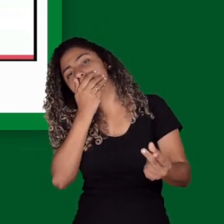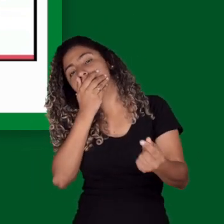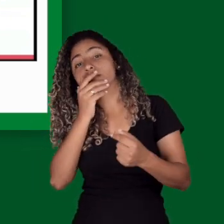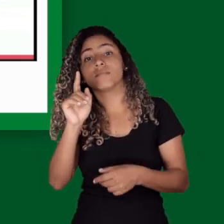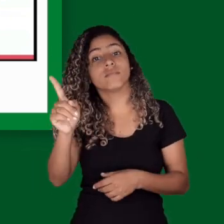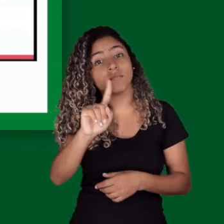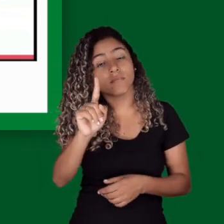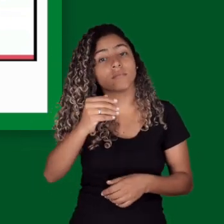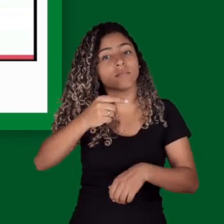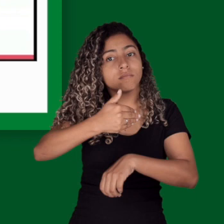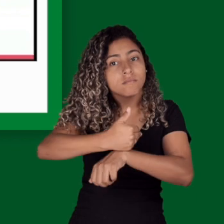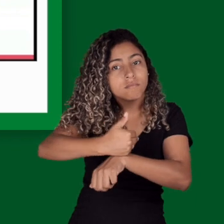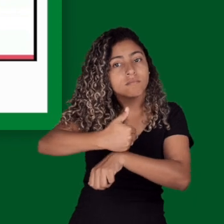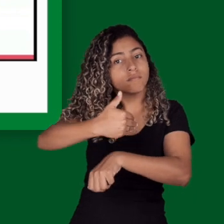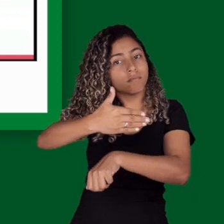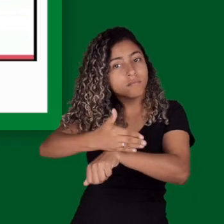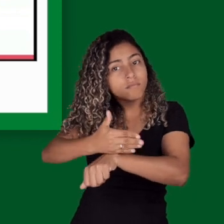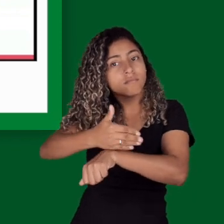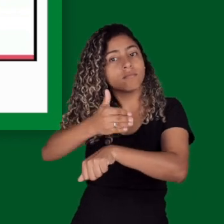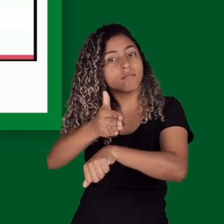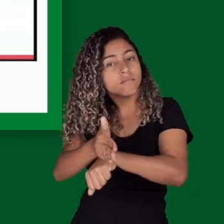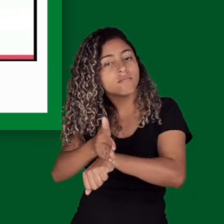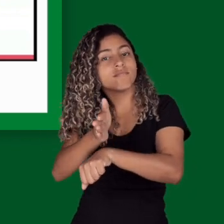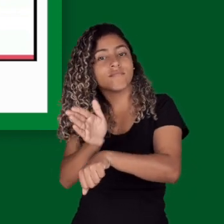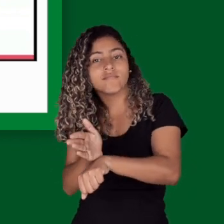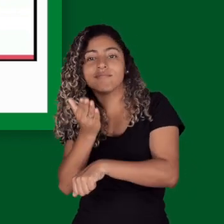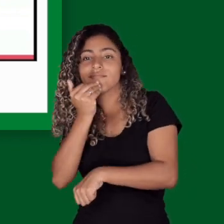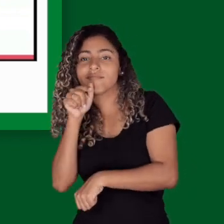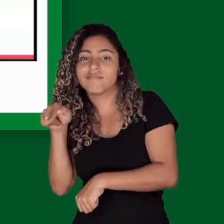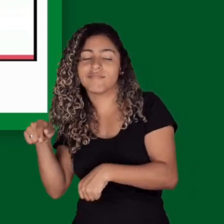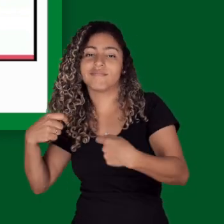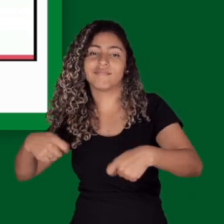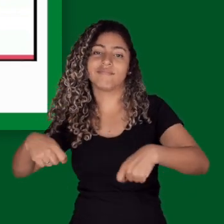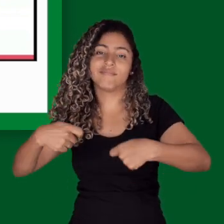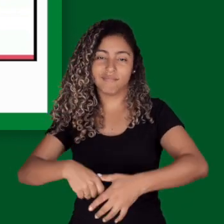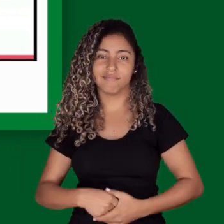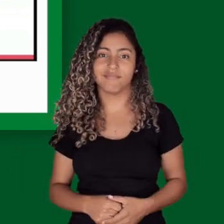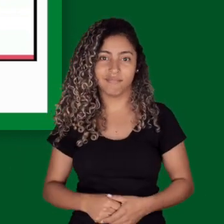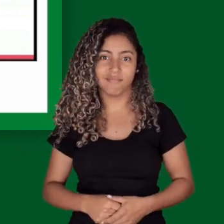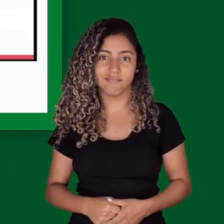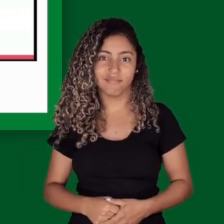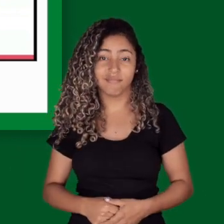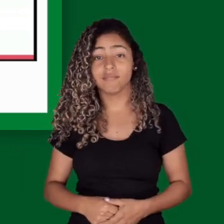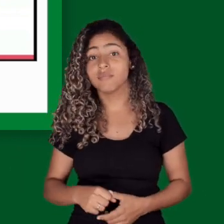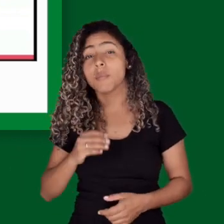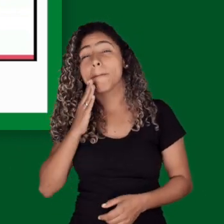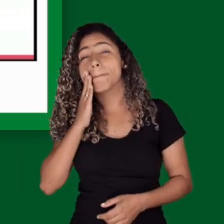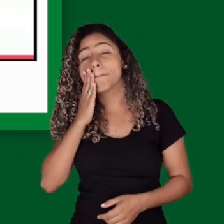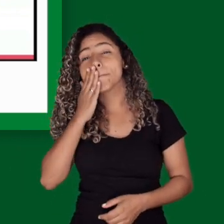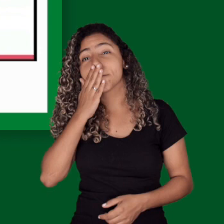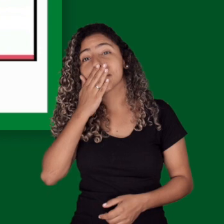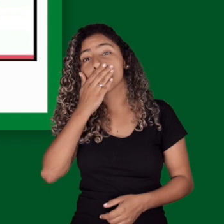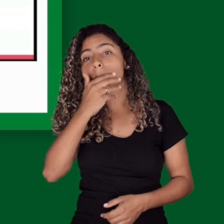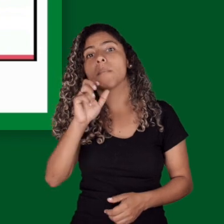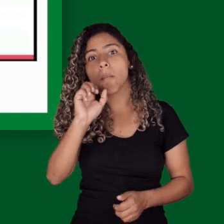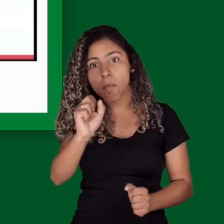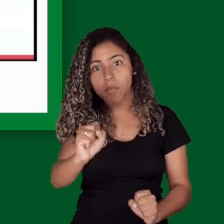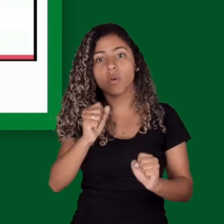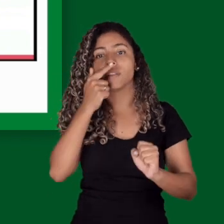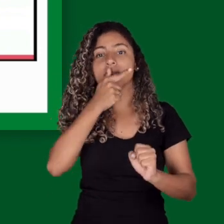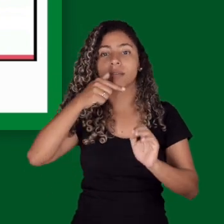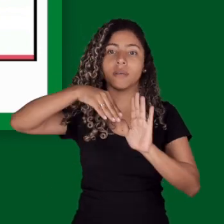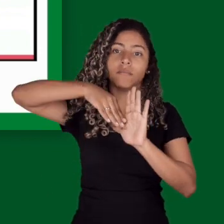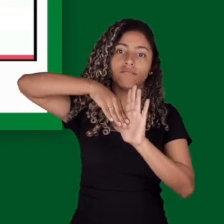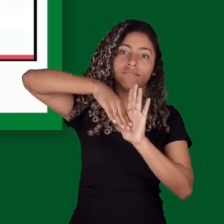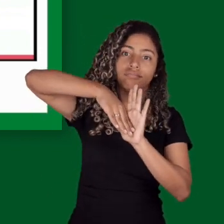regularidade de horários, para que evitem ficar longos períodos sem comer, porque isso pode fazer com que haja uma queda nos níveis de